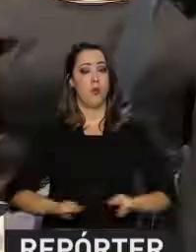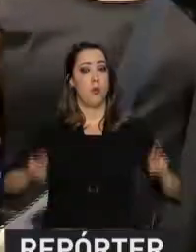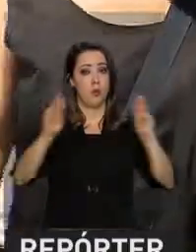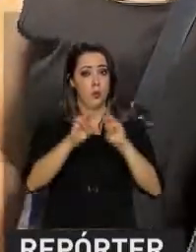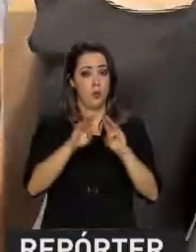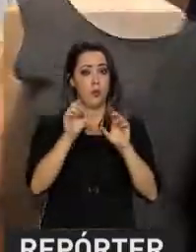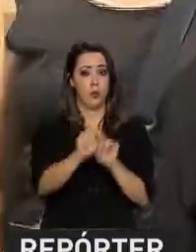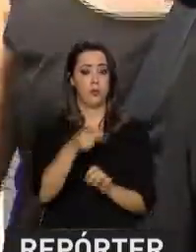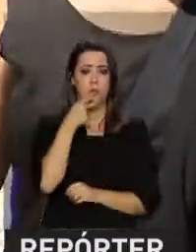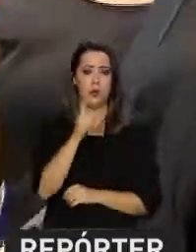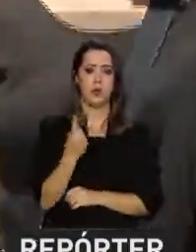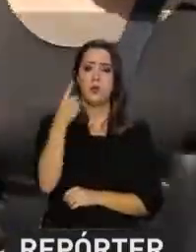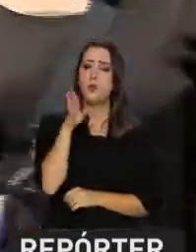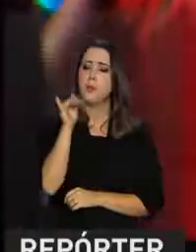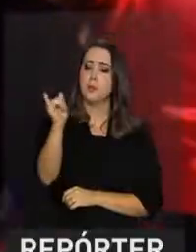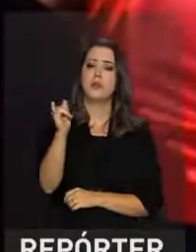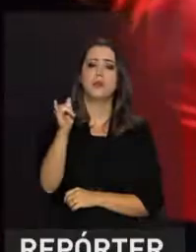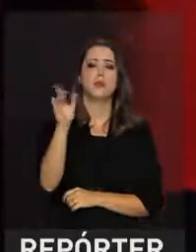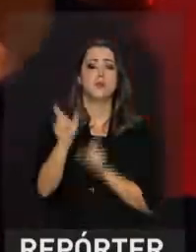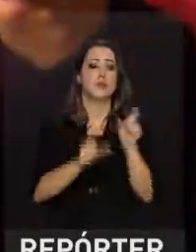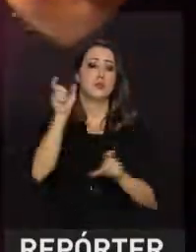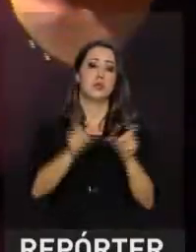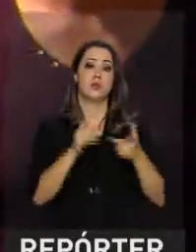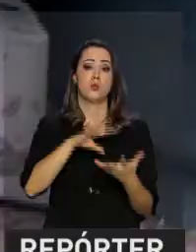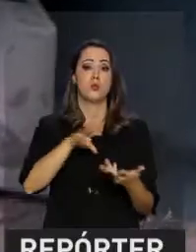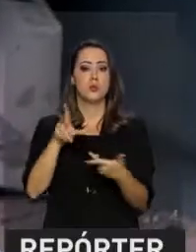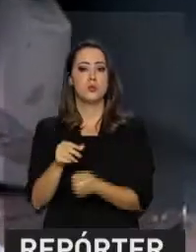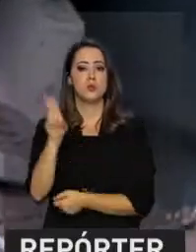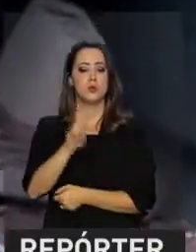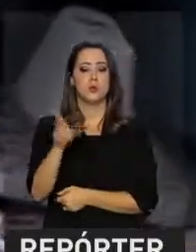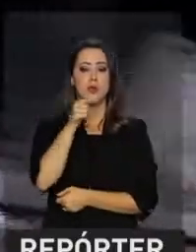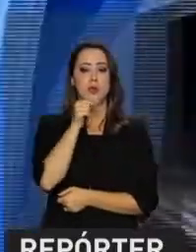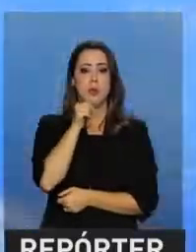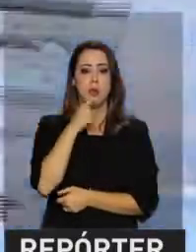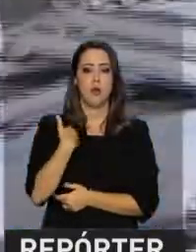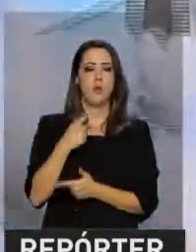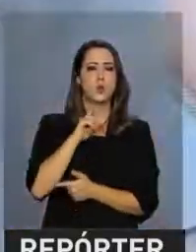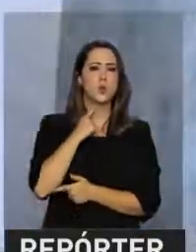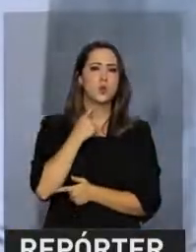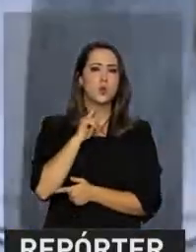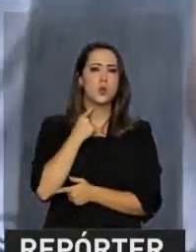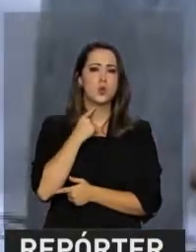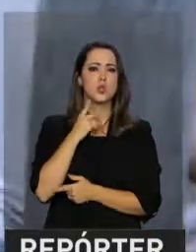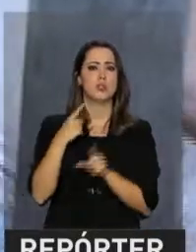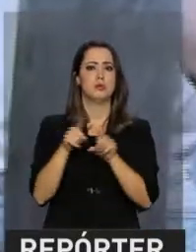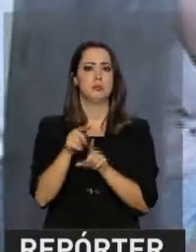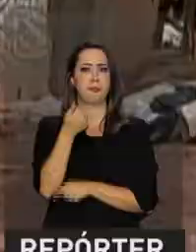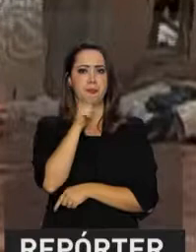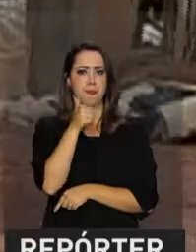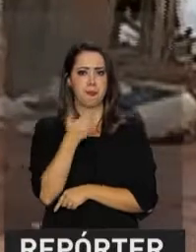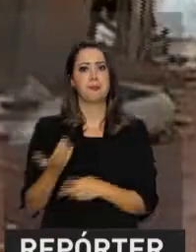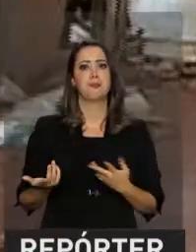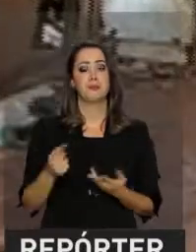cerca de 1 bilhão e oitocentos milhões de pessoas no mundo usam fontes de águas contaminadas por fezes para beber a